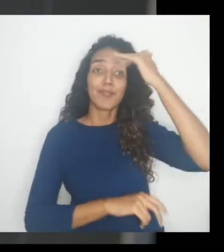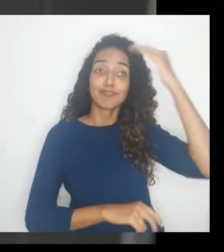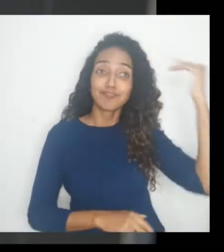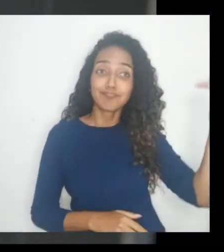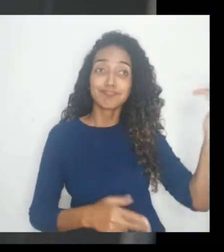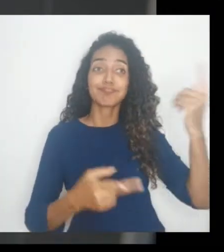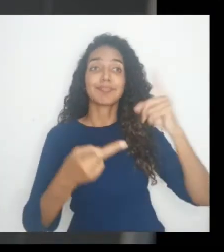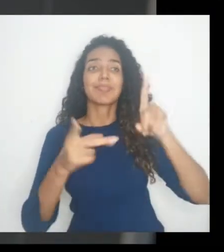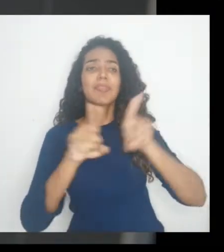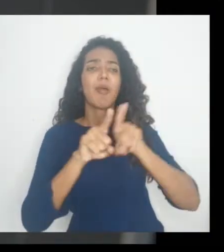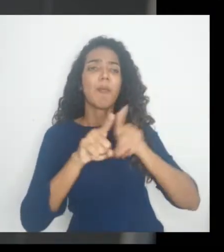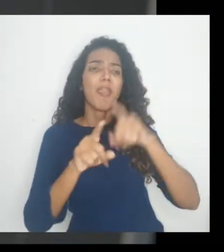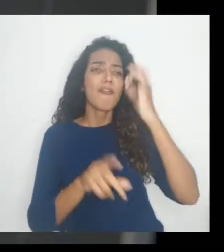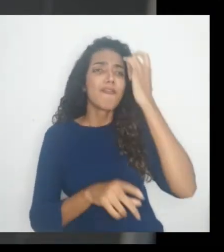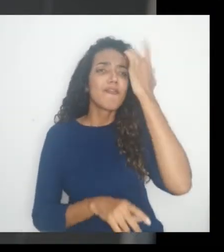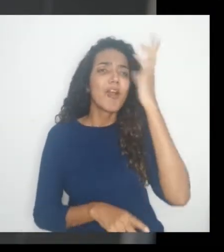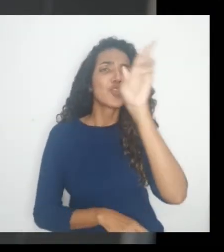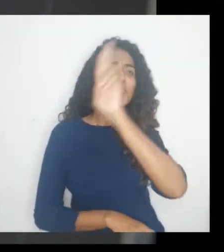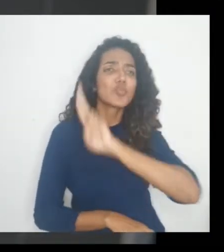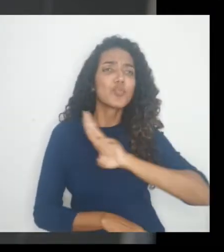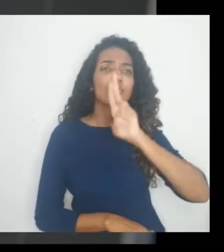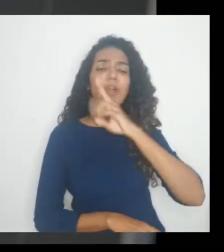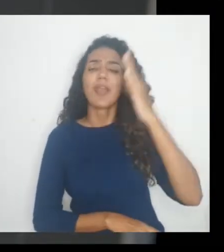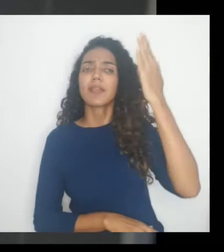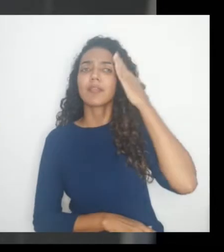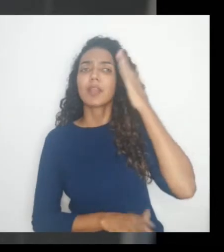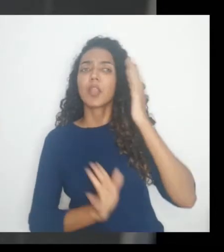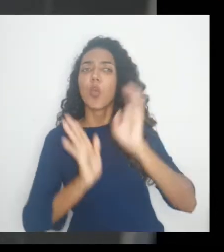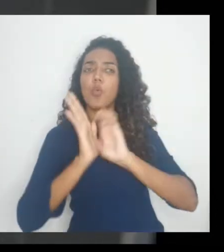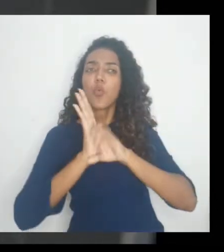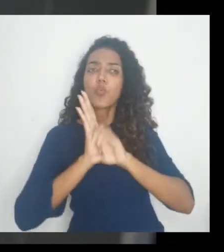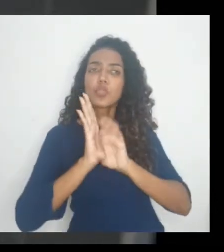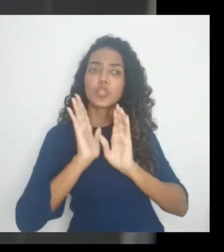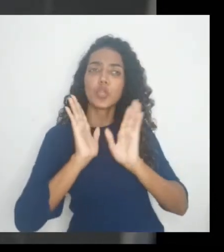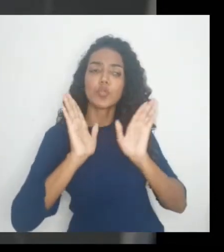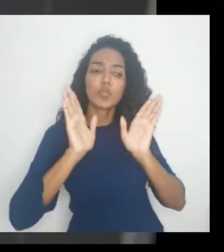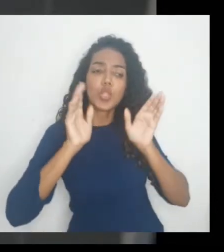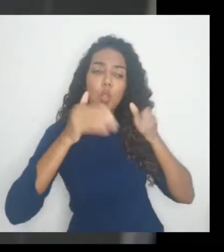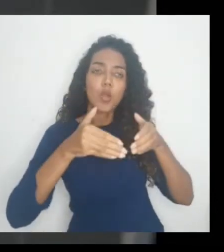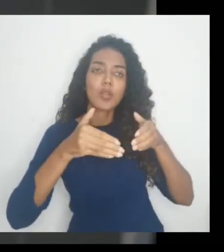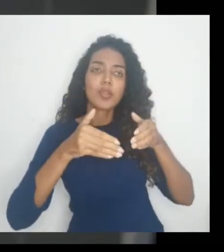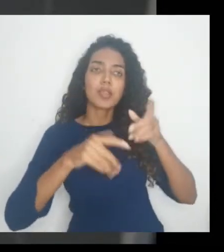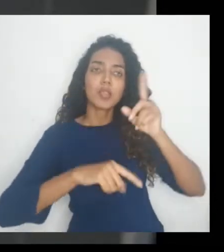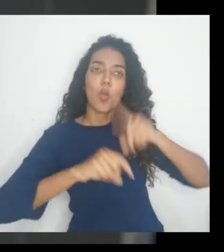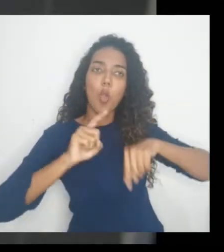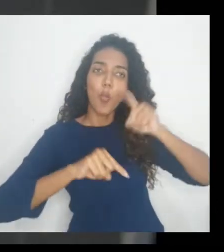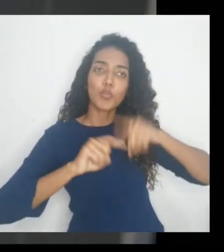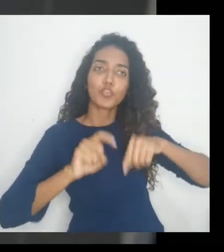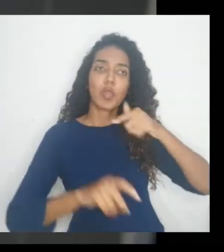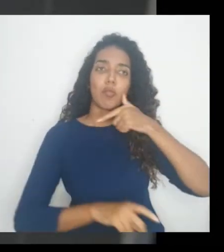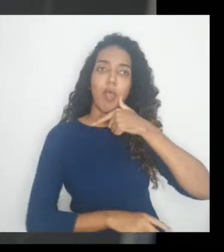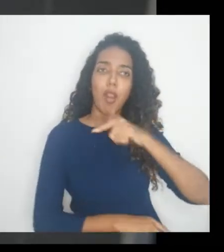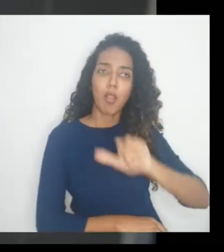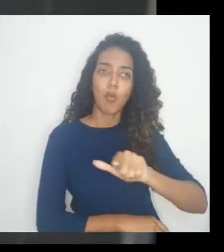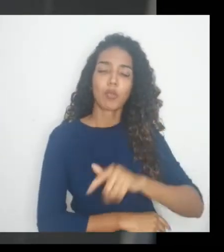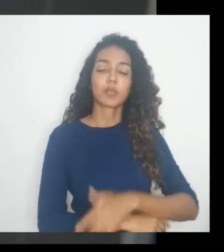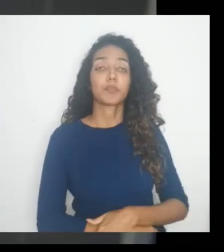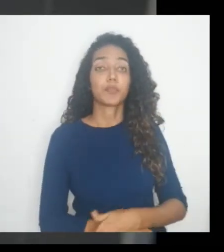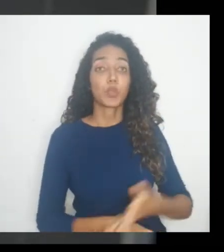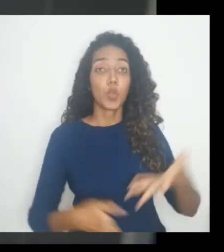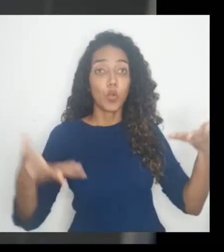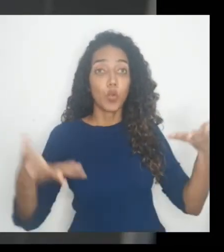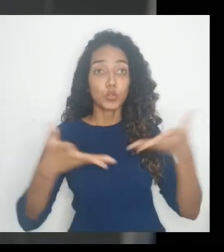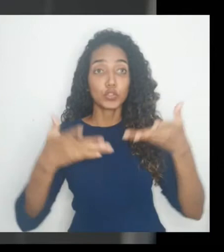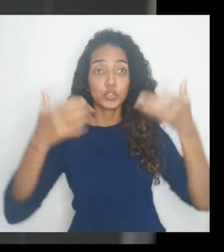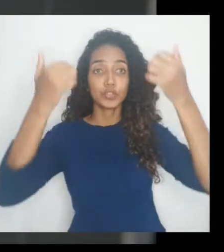os conceitos e entender os conceitos de orientação a objetos na linguagem. Hoje a gente vai falar sobre